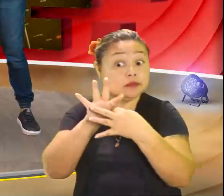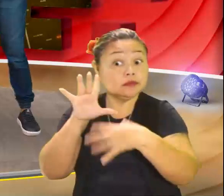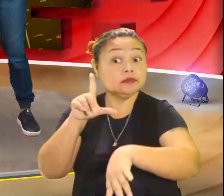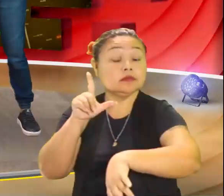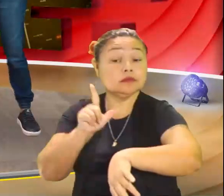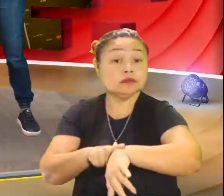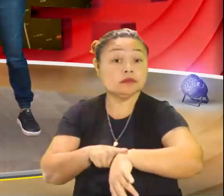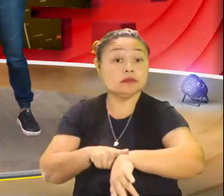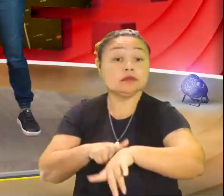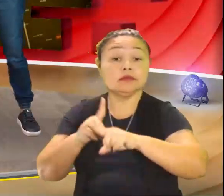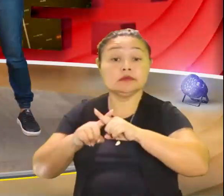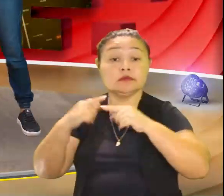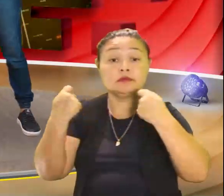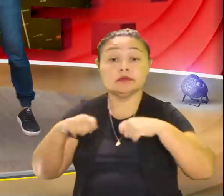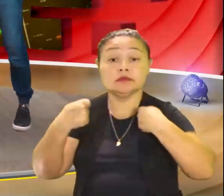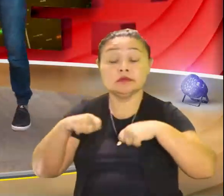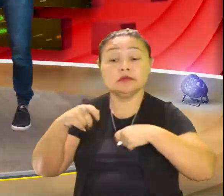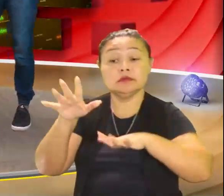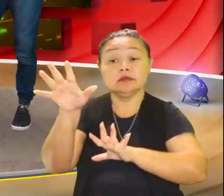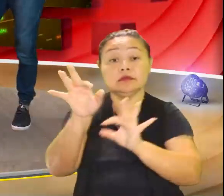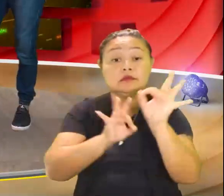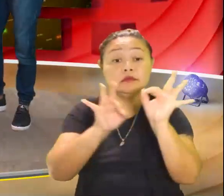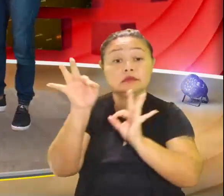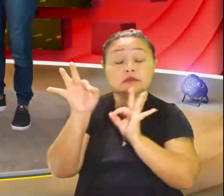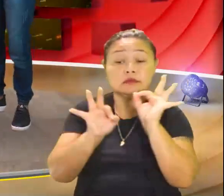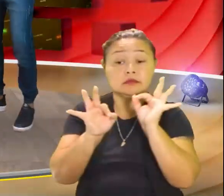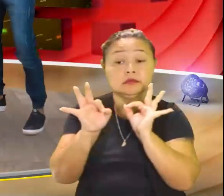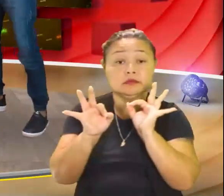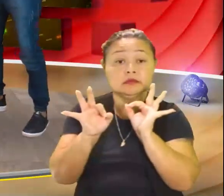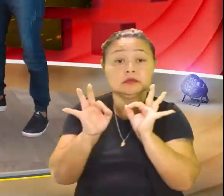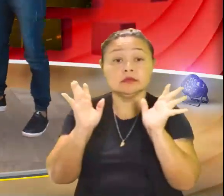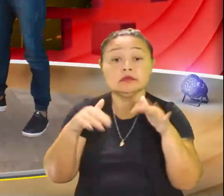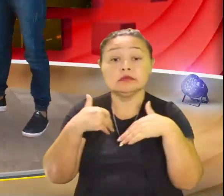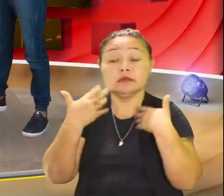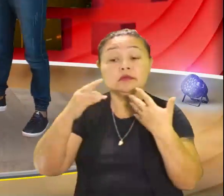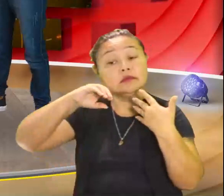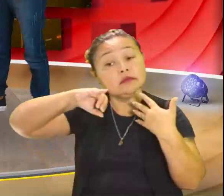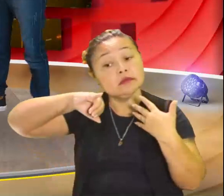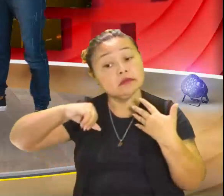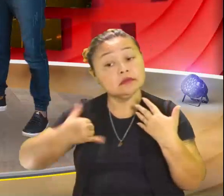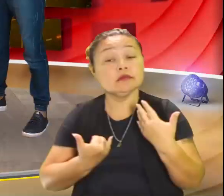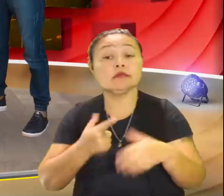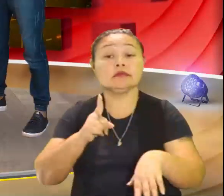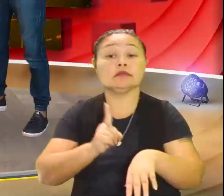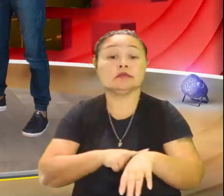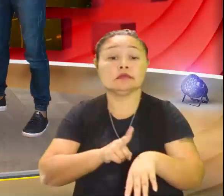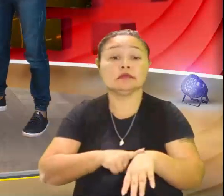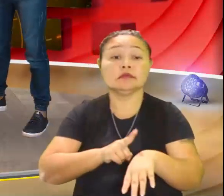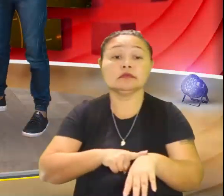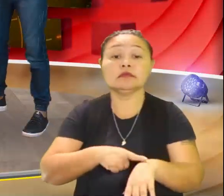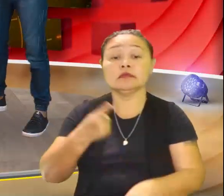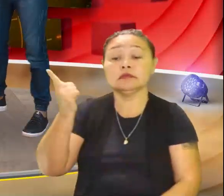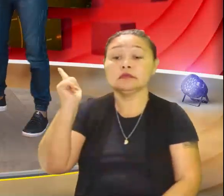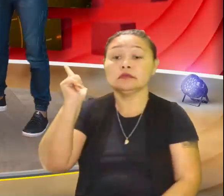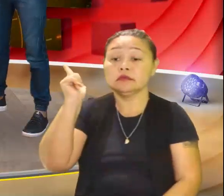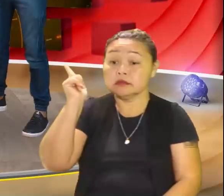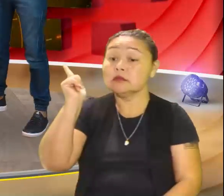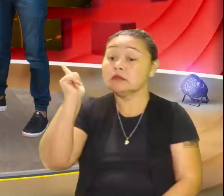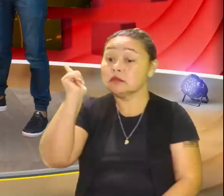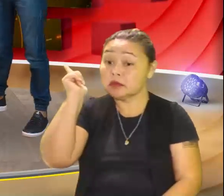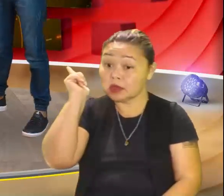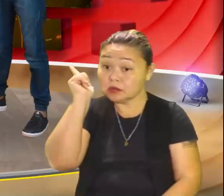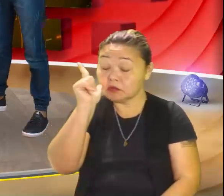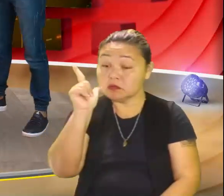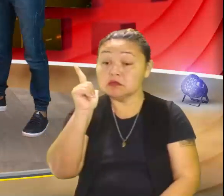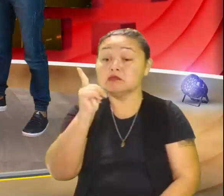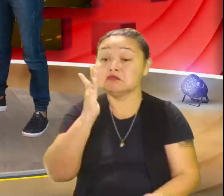tempo, mas a gente precisa também fazer uma organização do tempo, né? Então, aproveitar bem o tempo é a chave para a gente ter sucesso nos